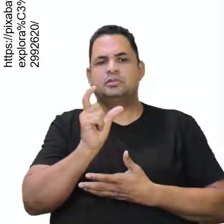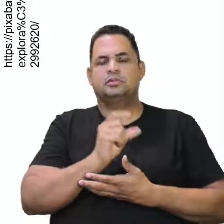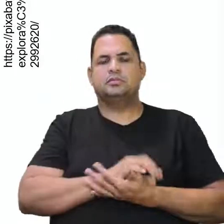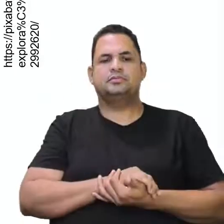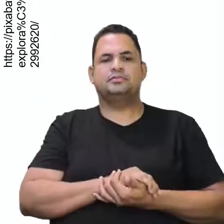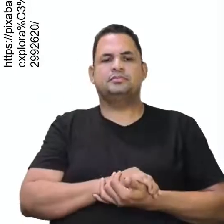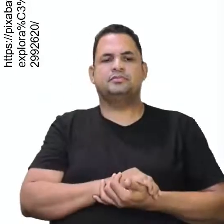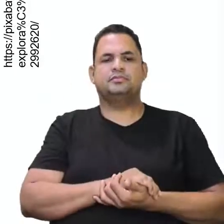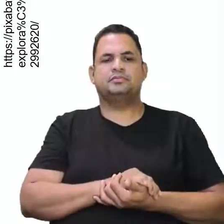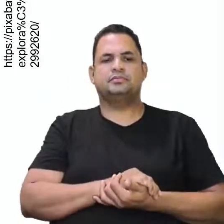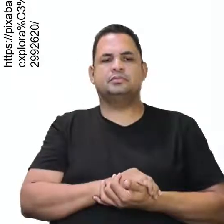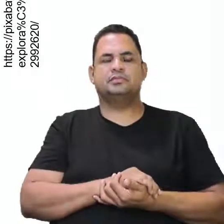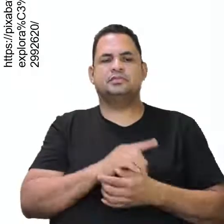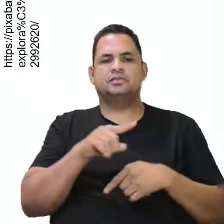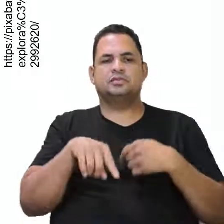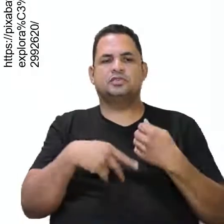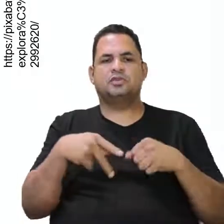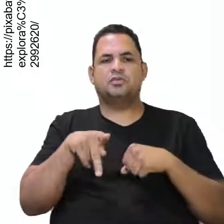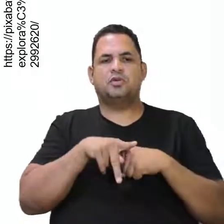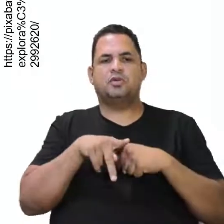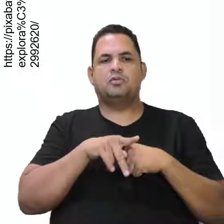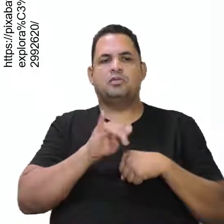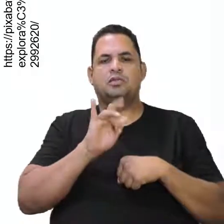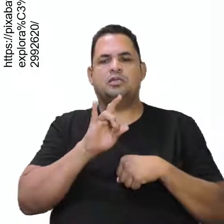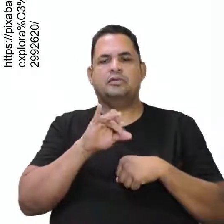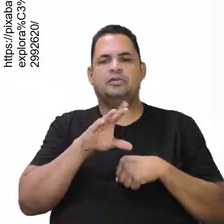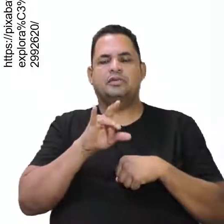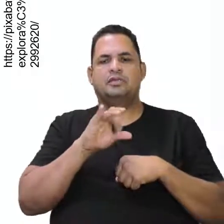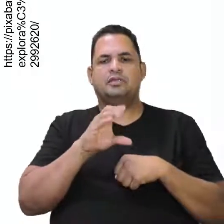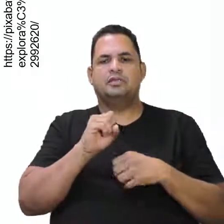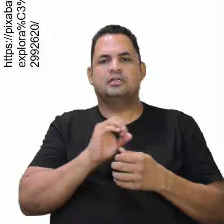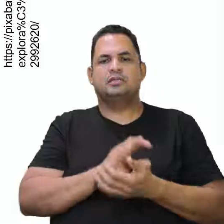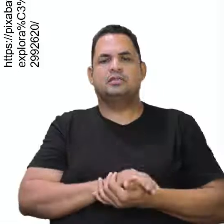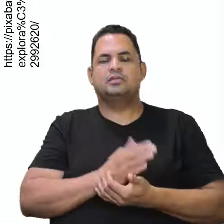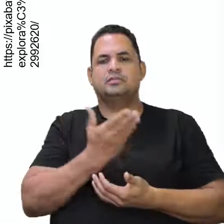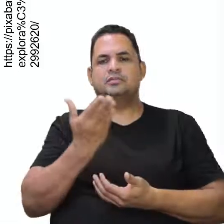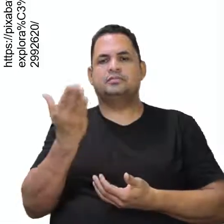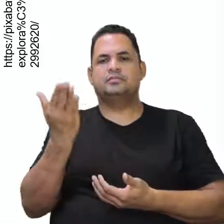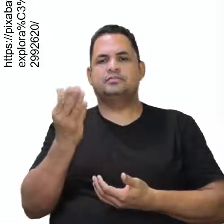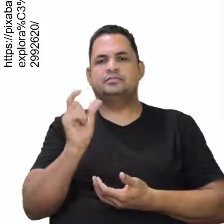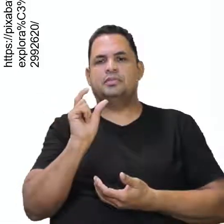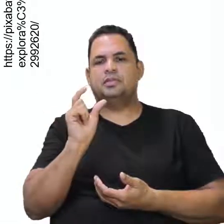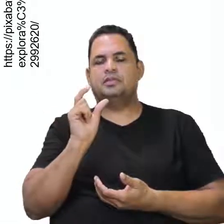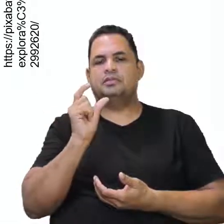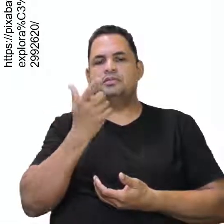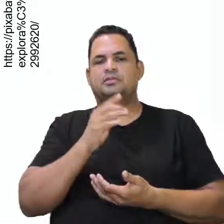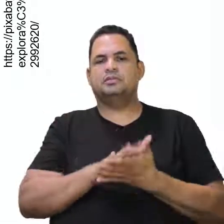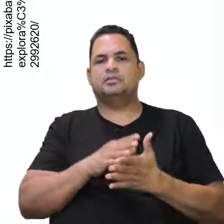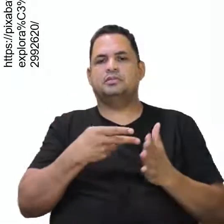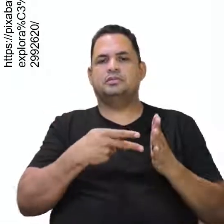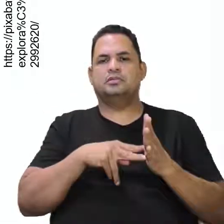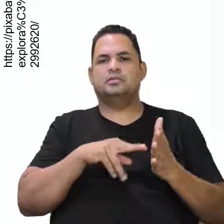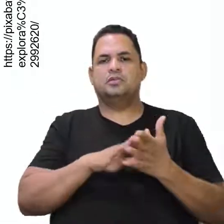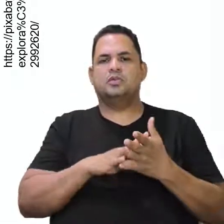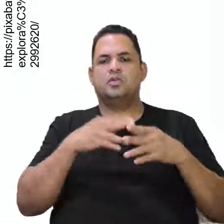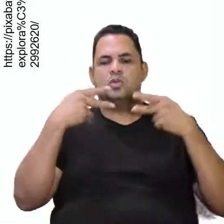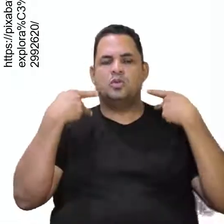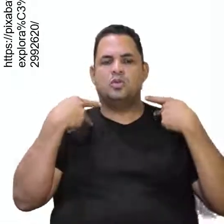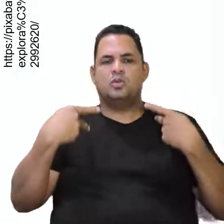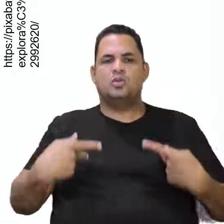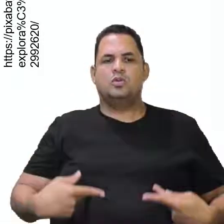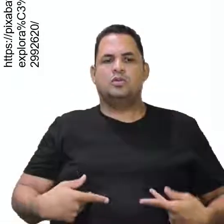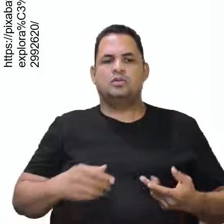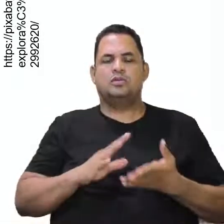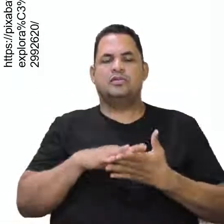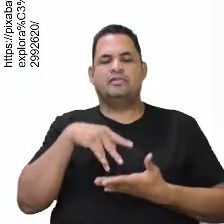os nossos pronomes definidos que nós estudamos até agora. Então, nós temos a palavra body, que naturalmente significa corpo, mas aqui vai falar